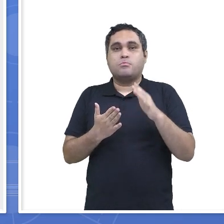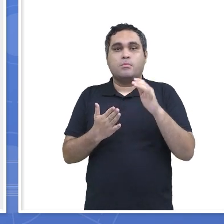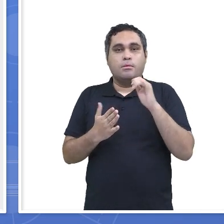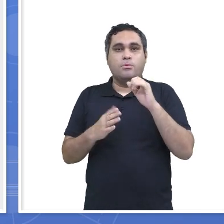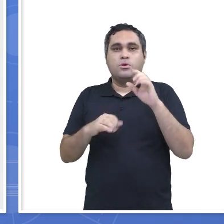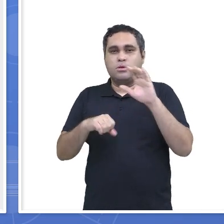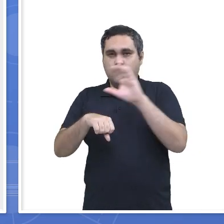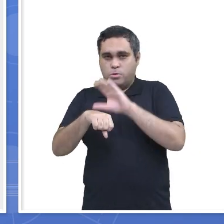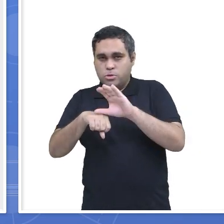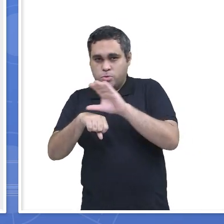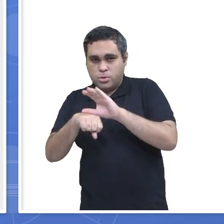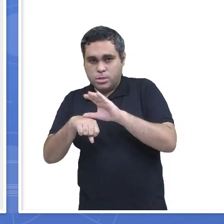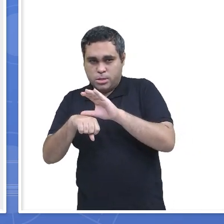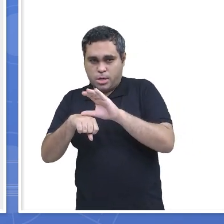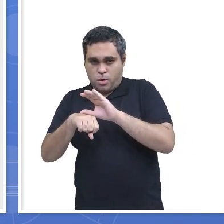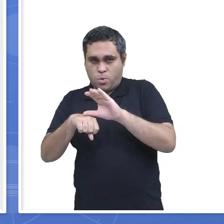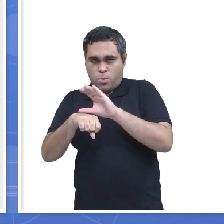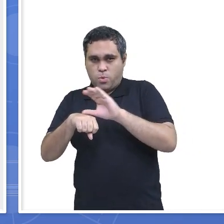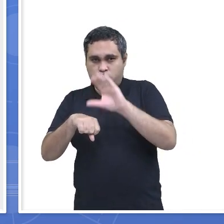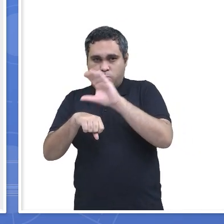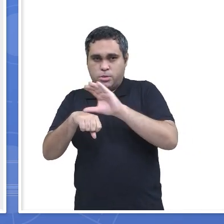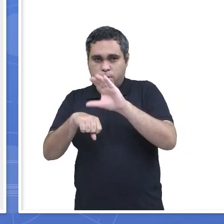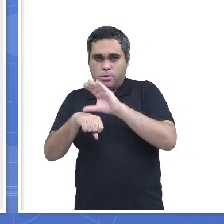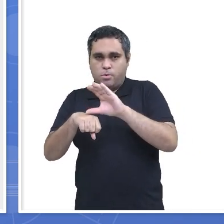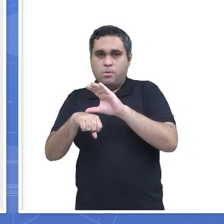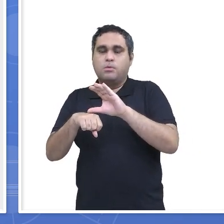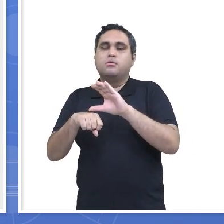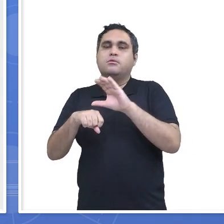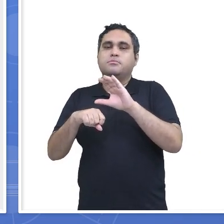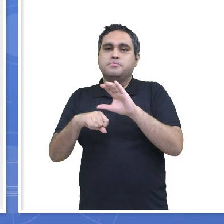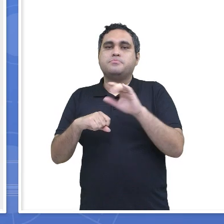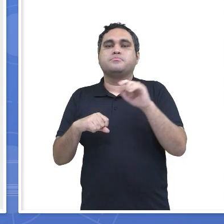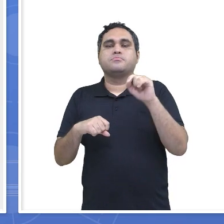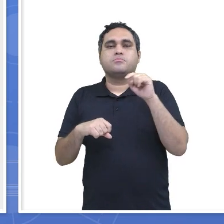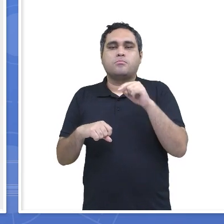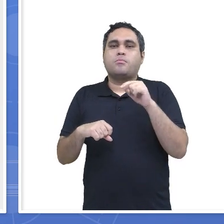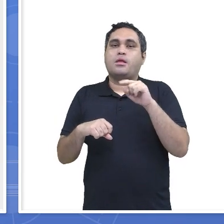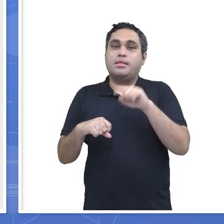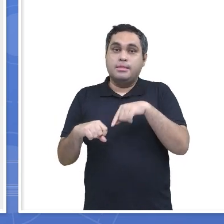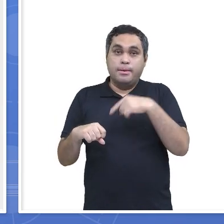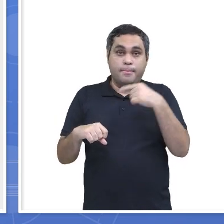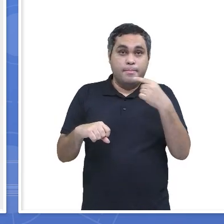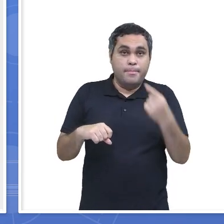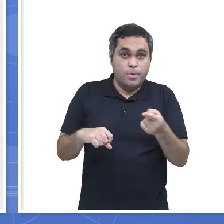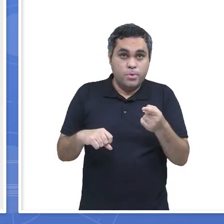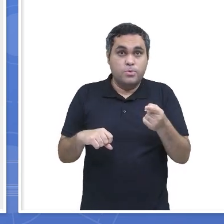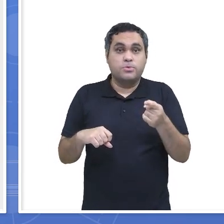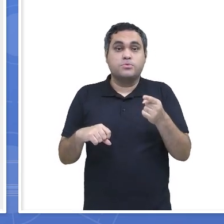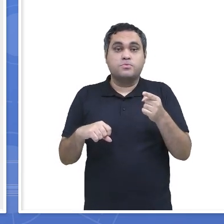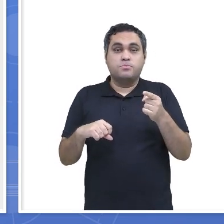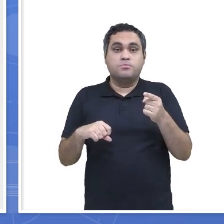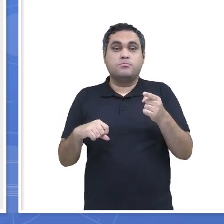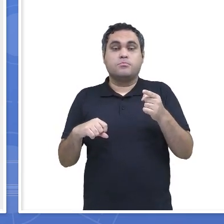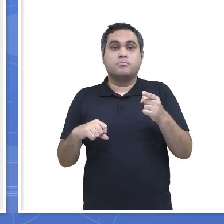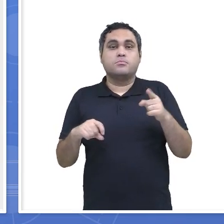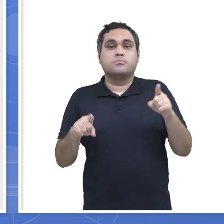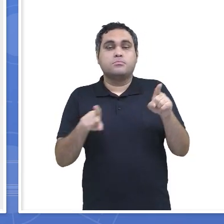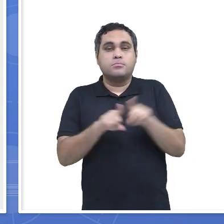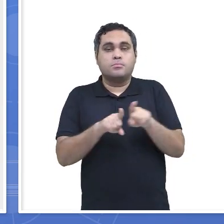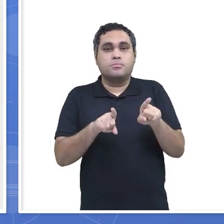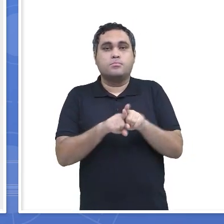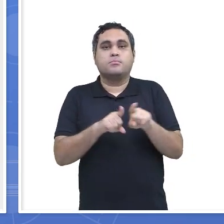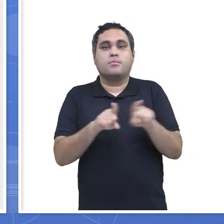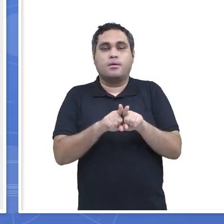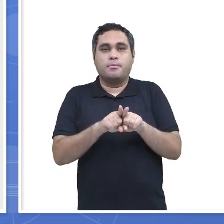Constituição, mas o próprio período ditatorial fez com que fosse se forjando, né, na sociedade